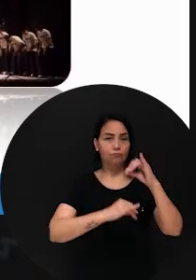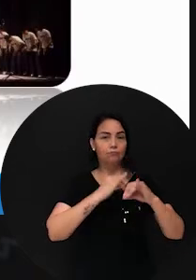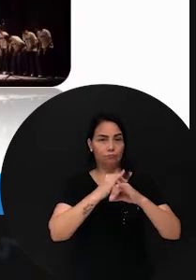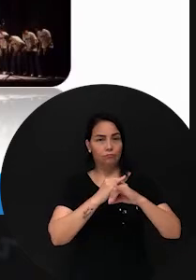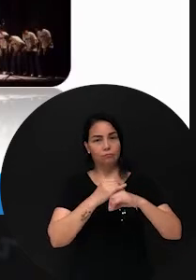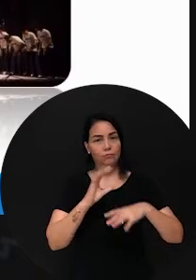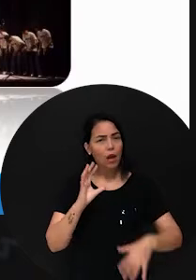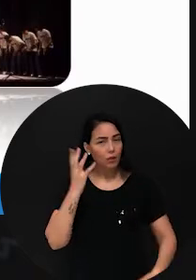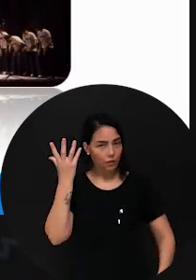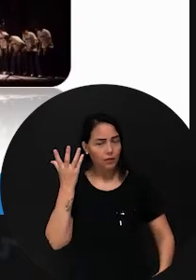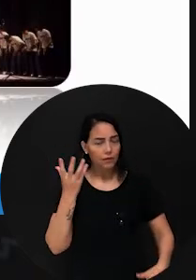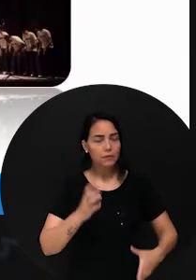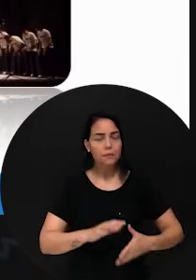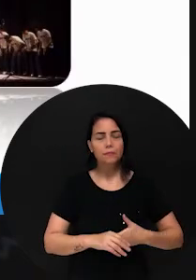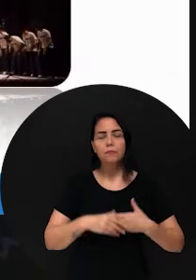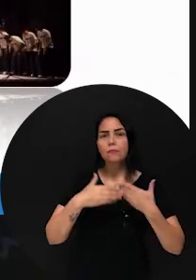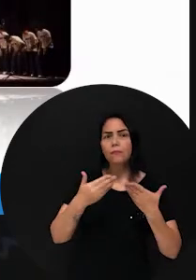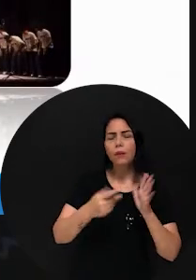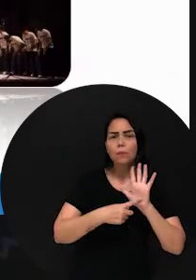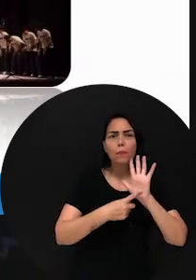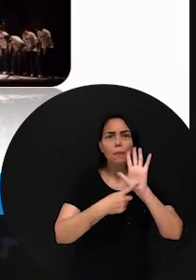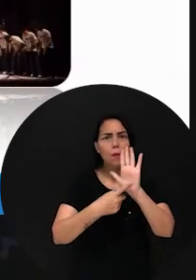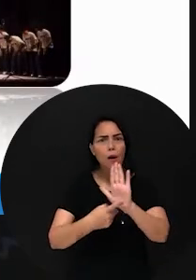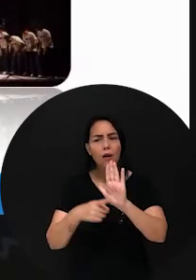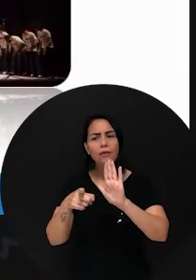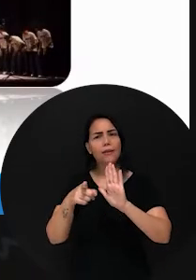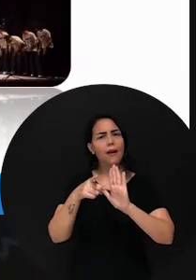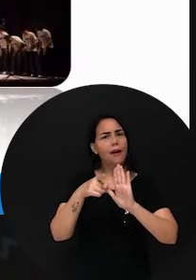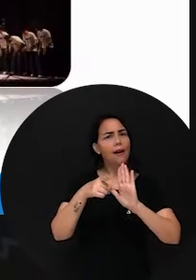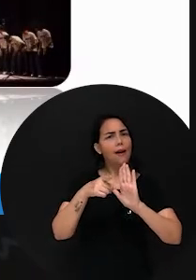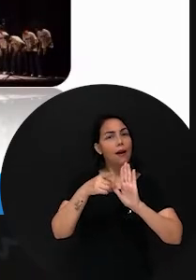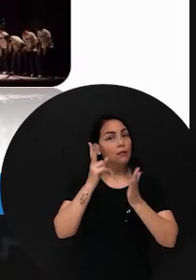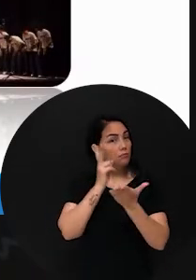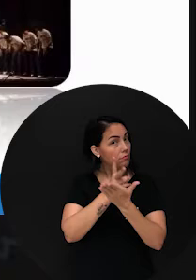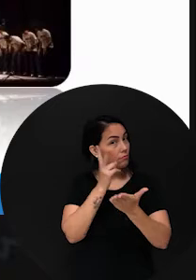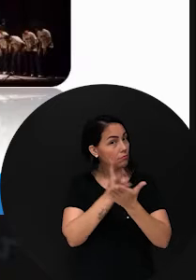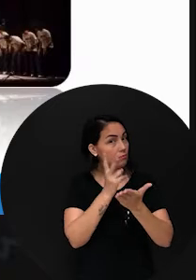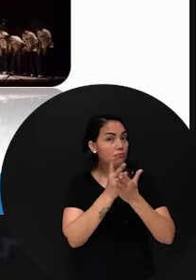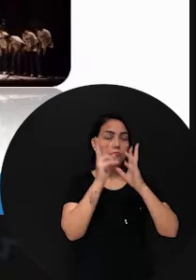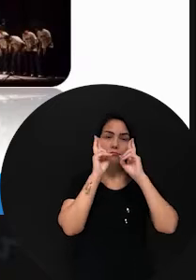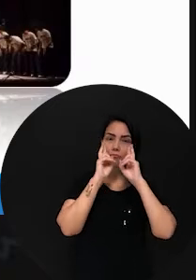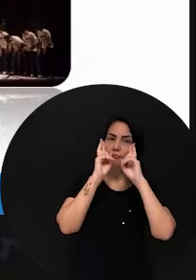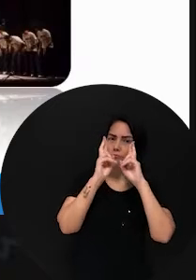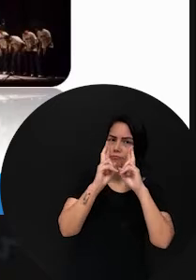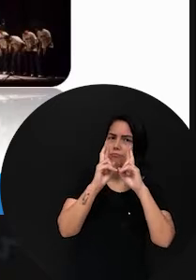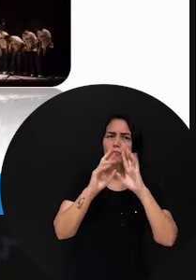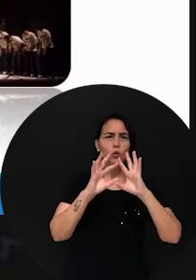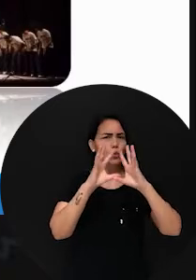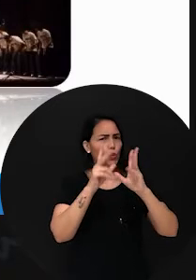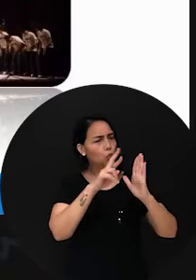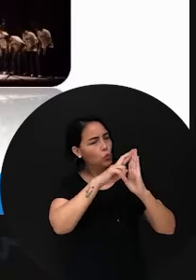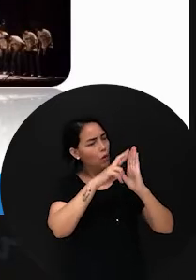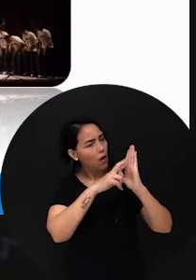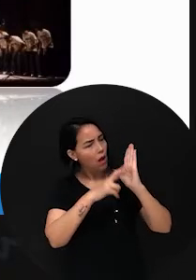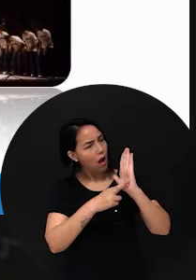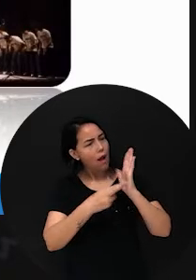didática, né, conforme a gente está seguindo, né, o regulamento todo, todas as